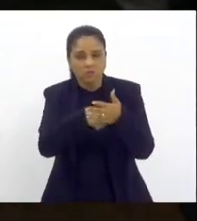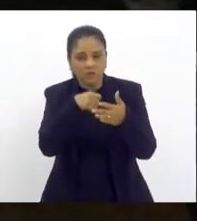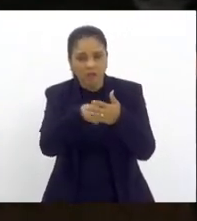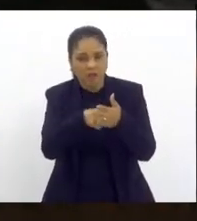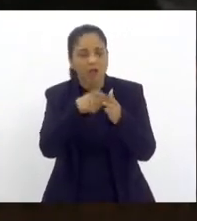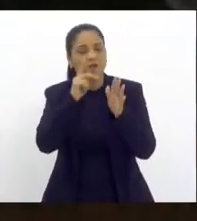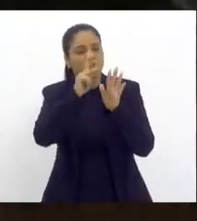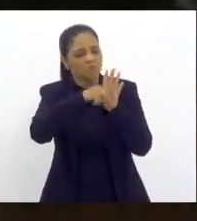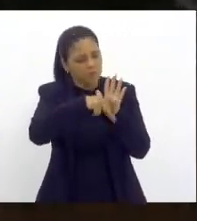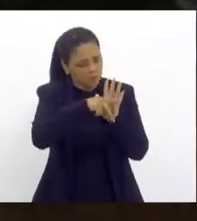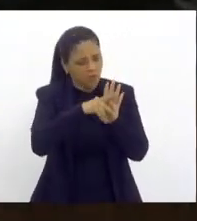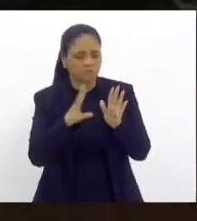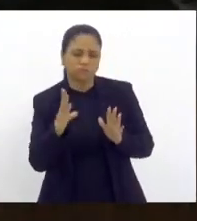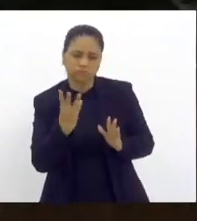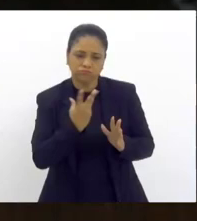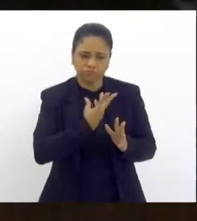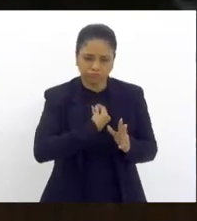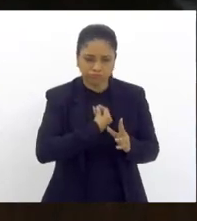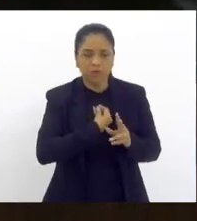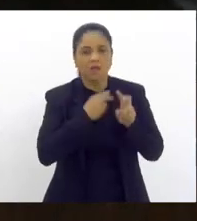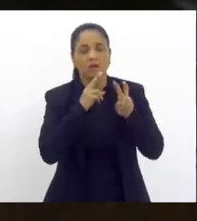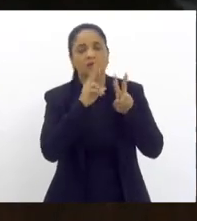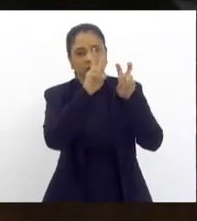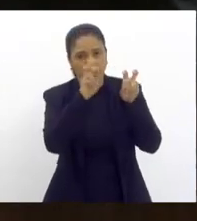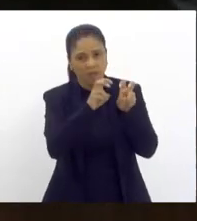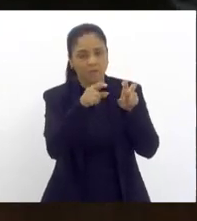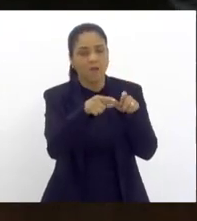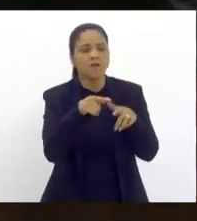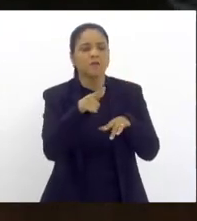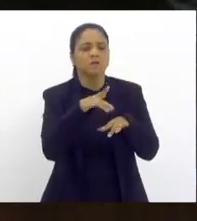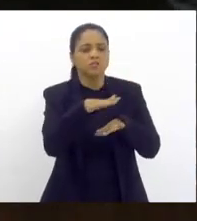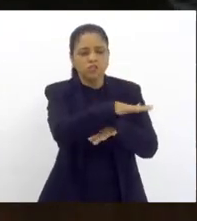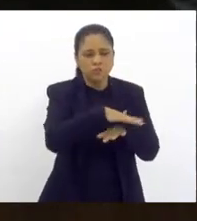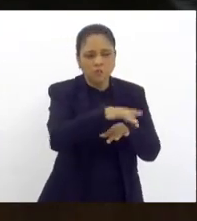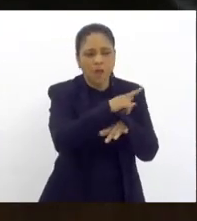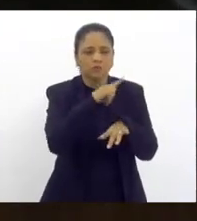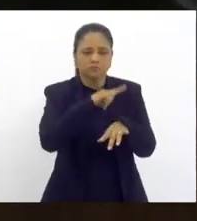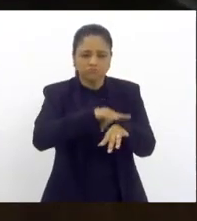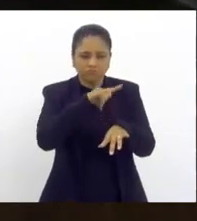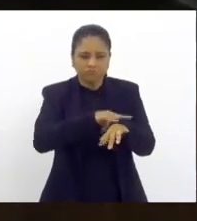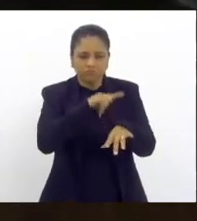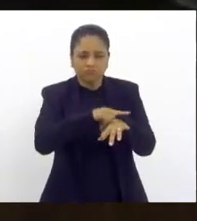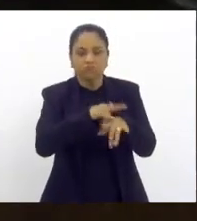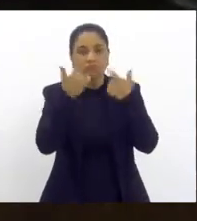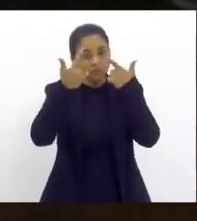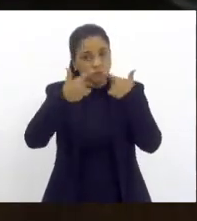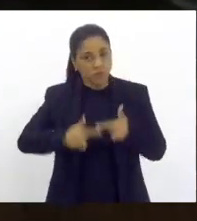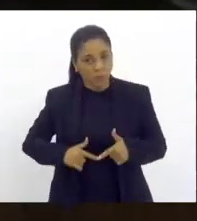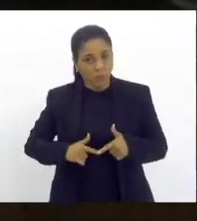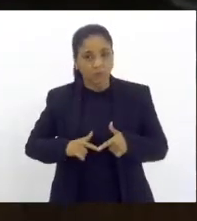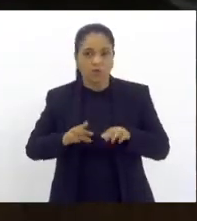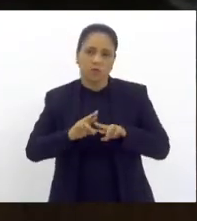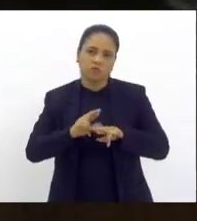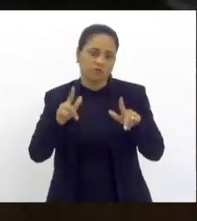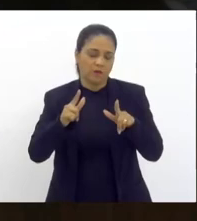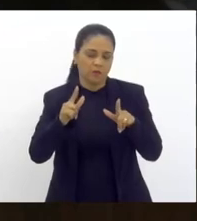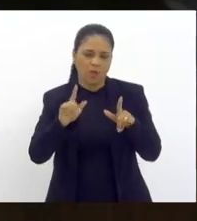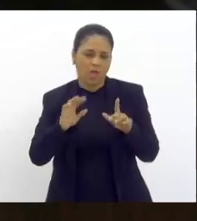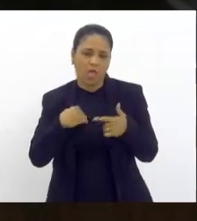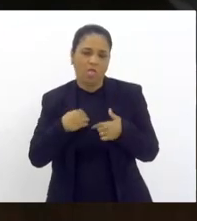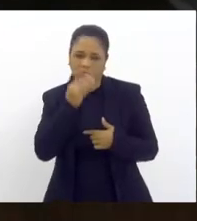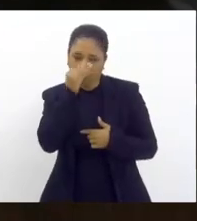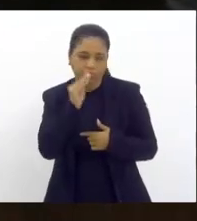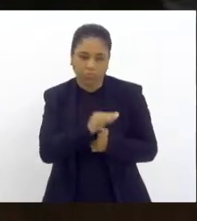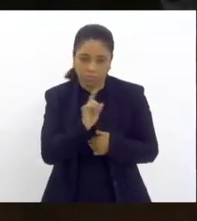categoria mulher trans, que é o espaço da mulher trans, o banheiro neutro, que é o espaço para quem não se vê. Ninguém está aqui, está virando as costas.